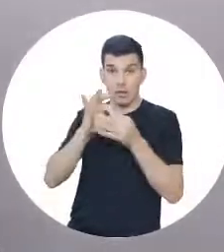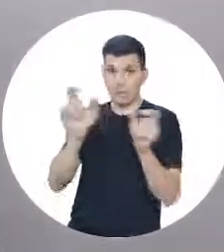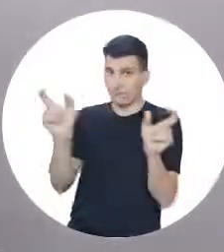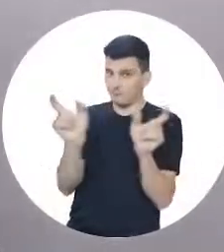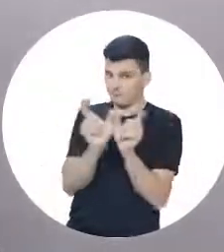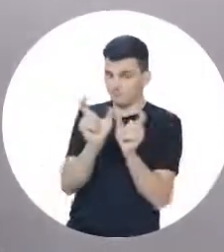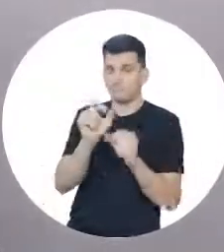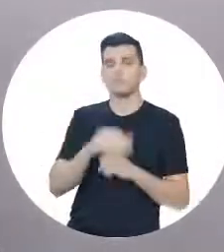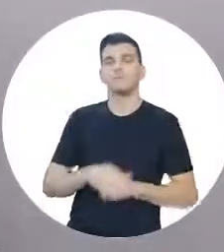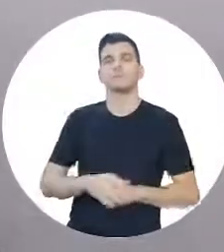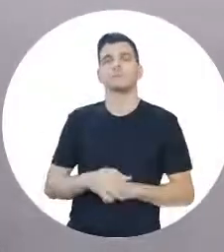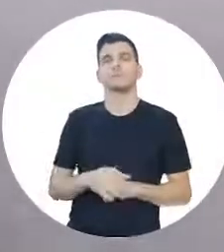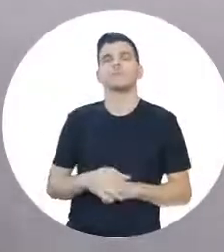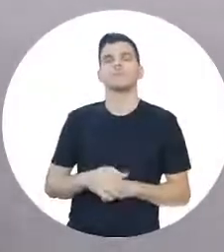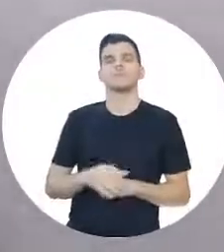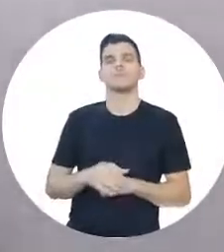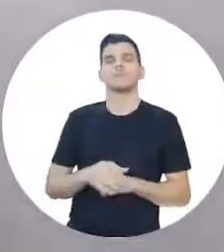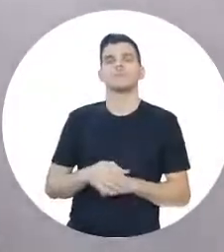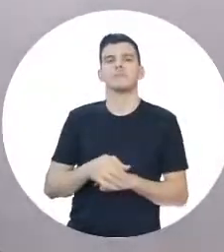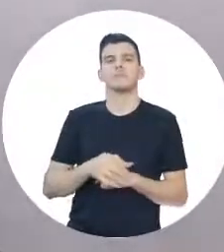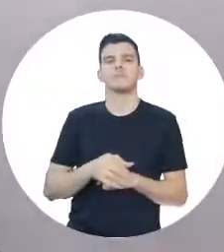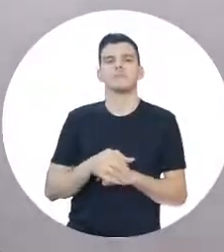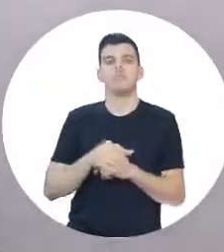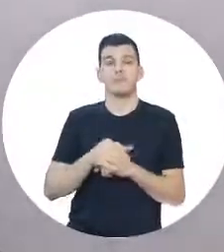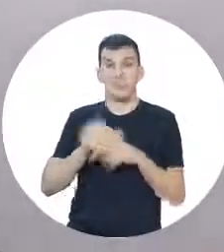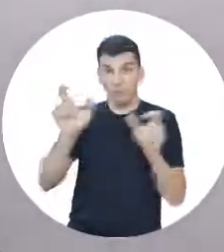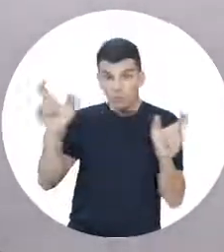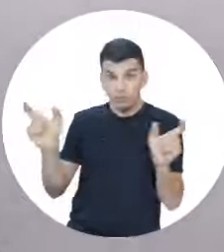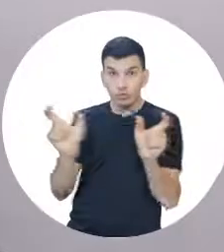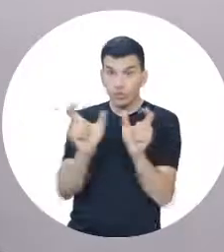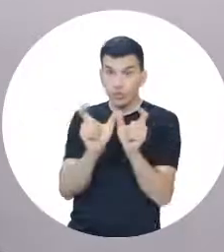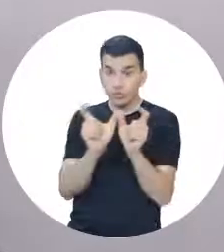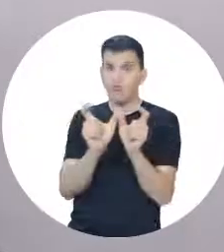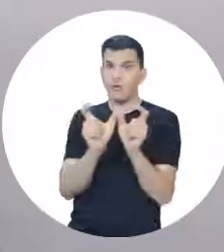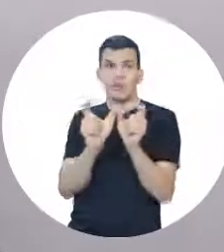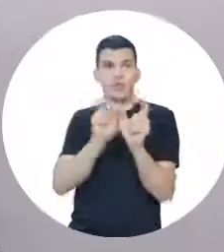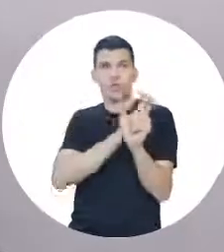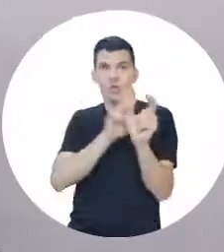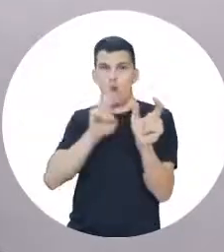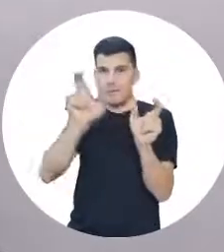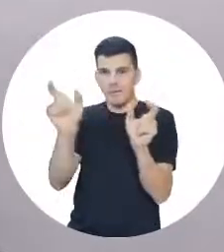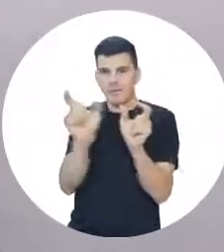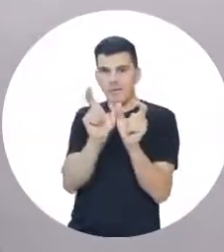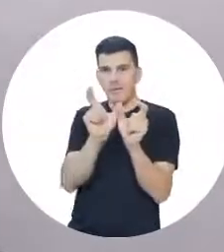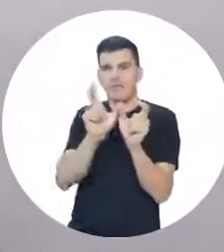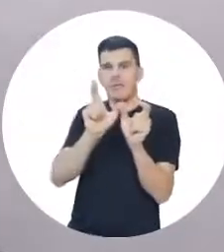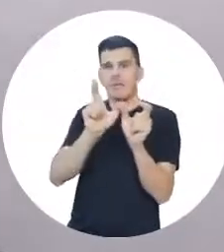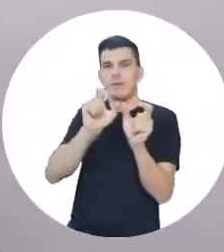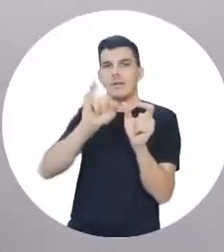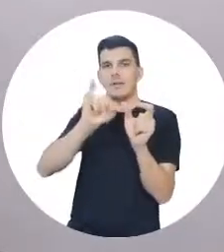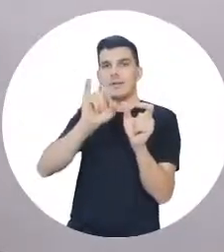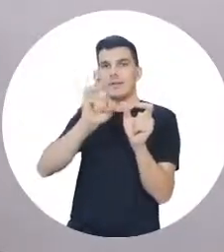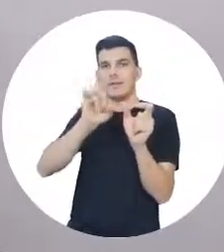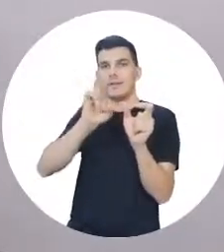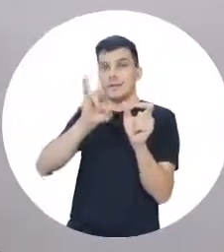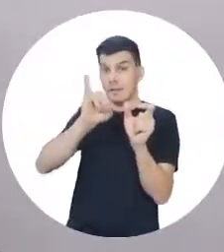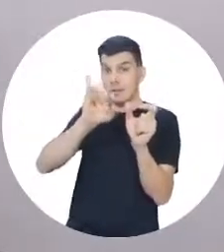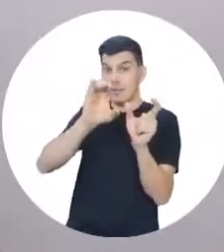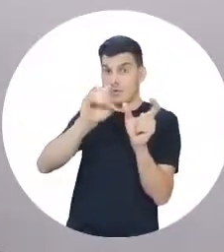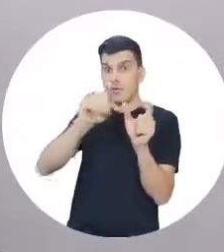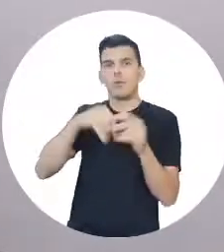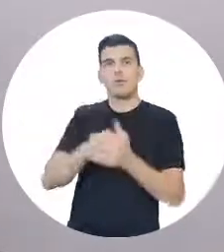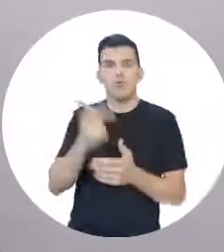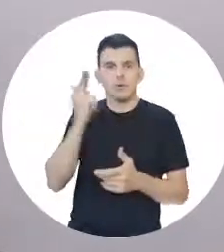Ok? Ácido bromídrico. Essa junção dos nomes com as terminações, a gente só